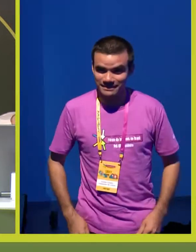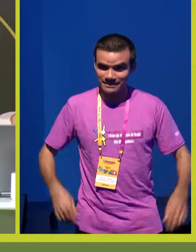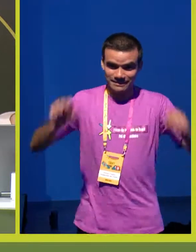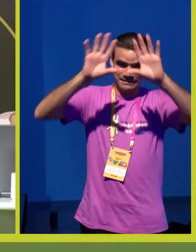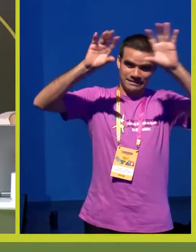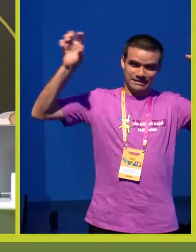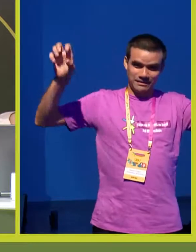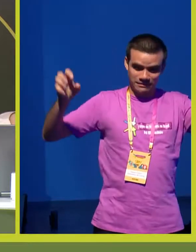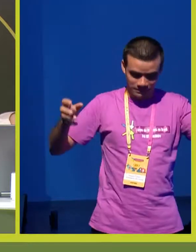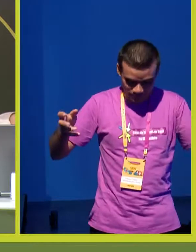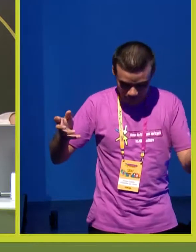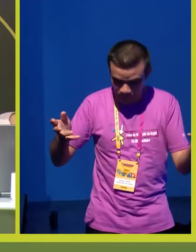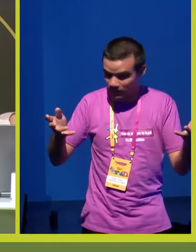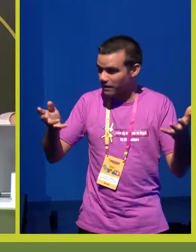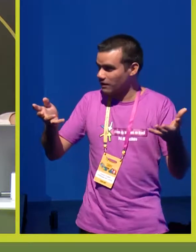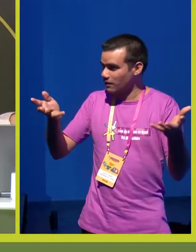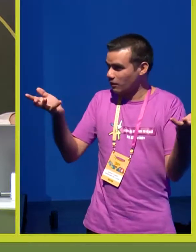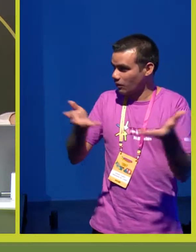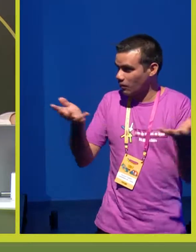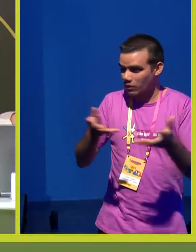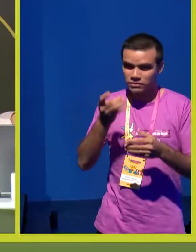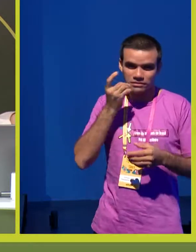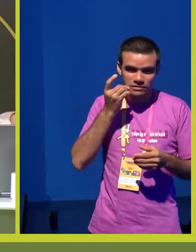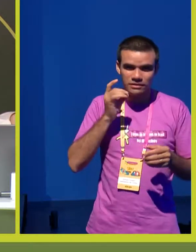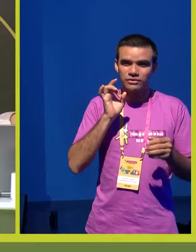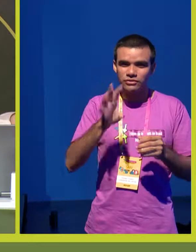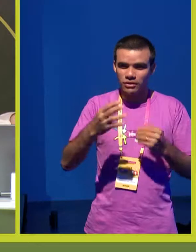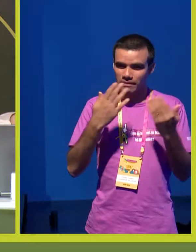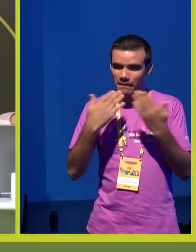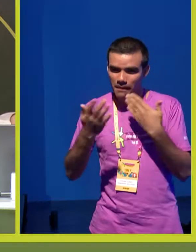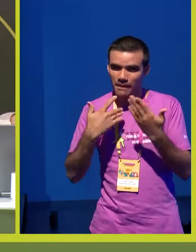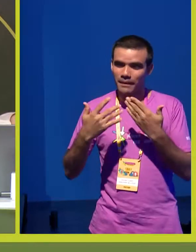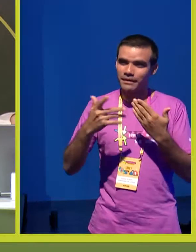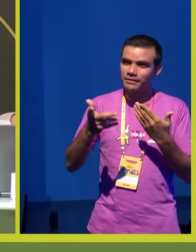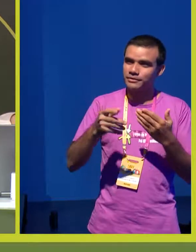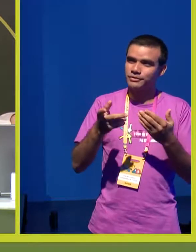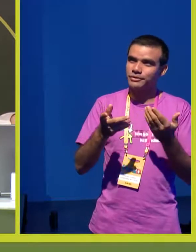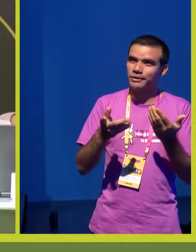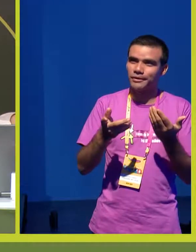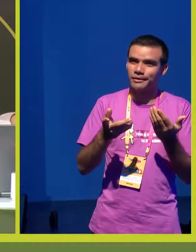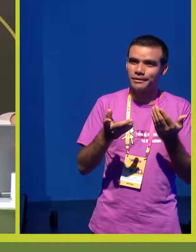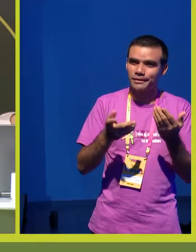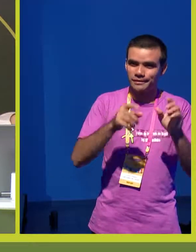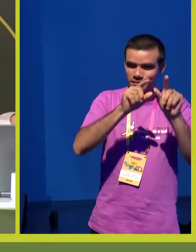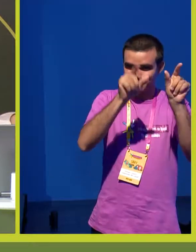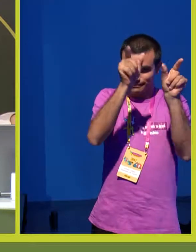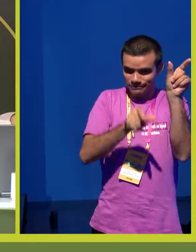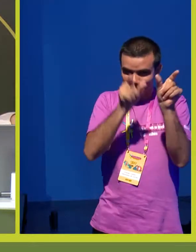e, hoje em dia, basicamente, só se conversa através de aplicativos de mensagens instantâneas.